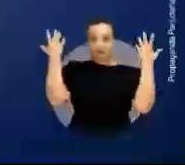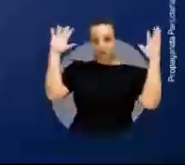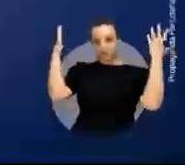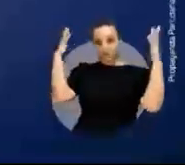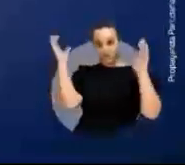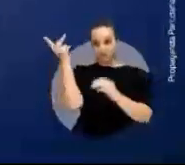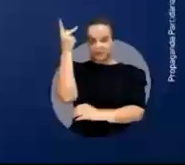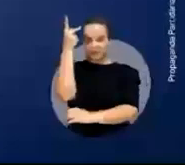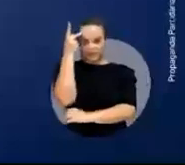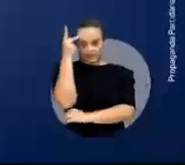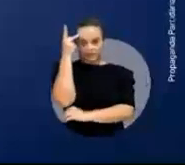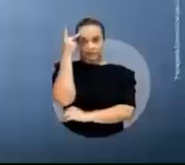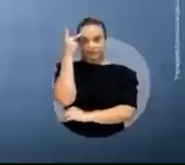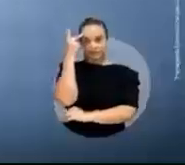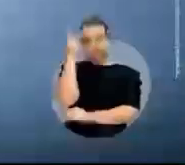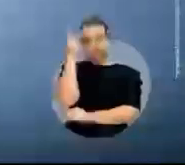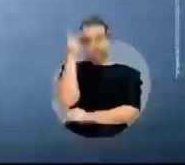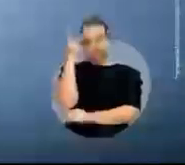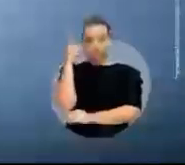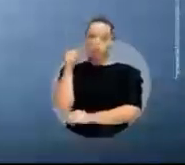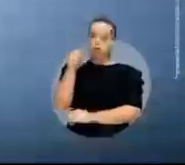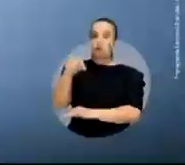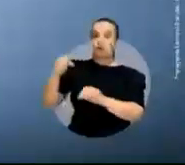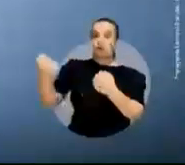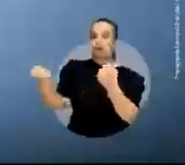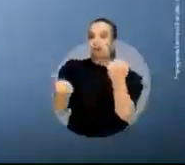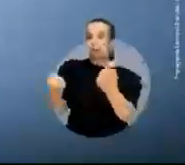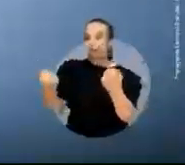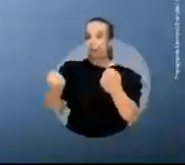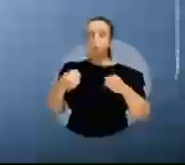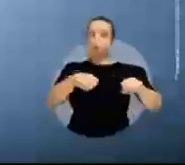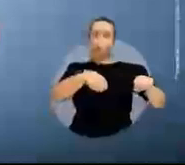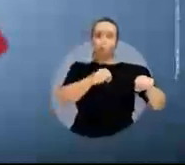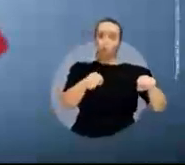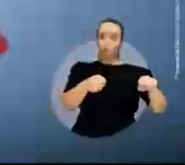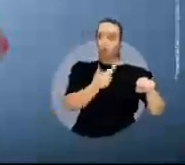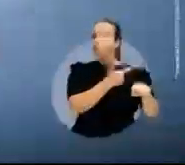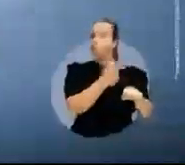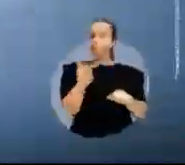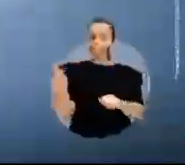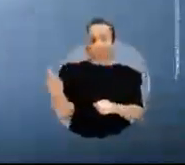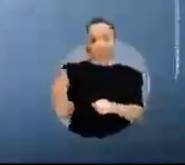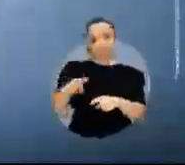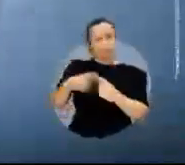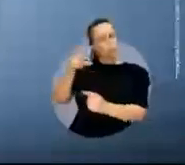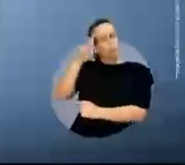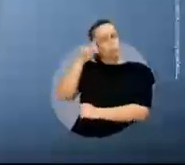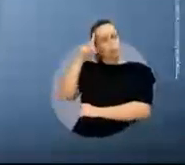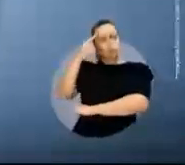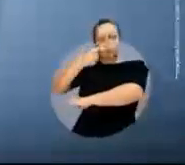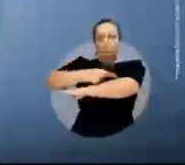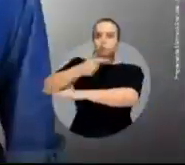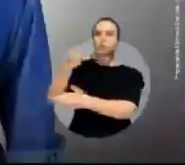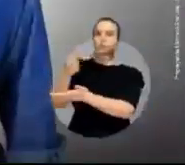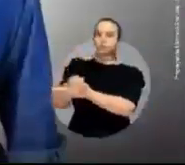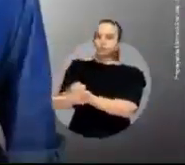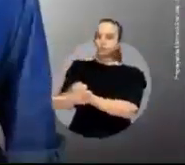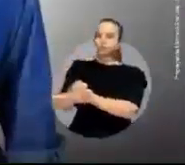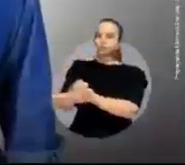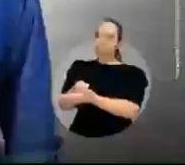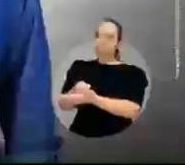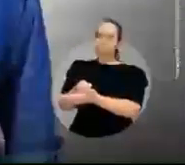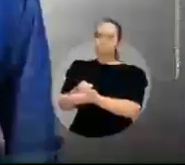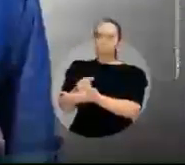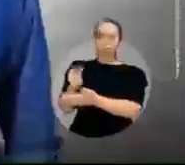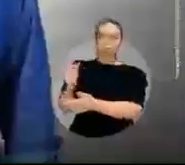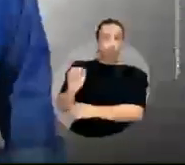governador. Viva São Paulo! Você não tem carro, não tem moto, mas paga pedágio todo dia. O preço